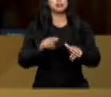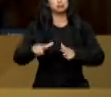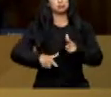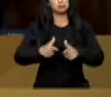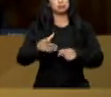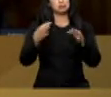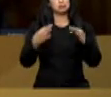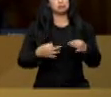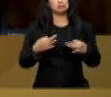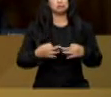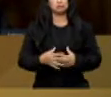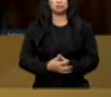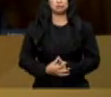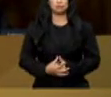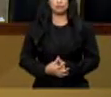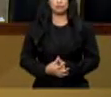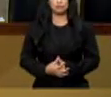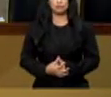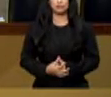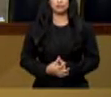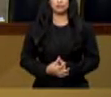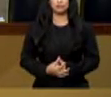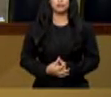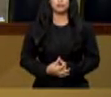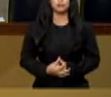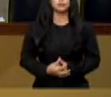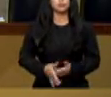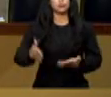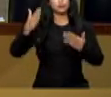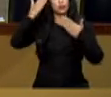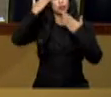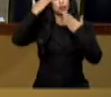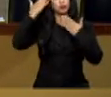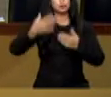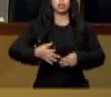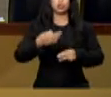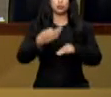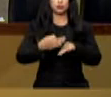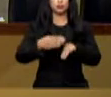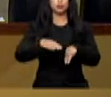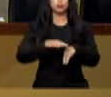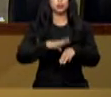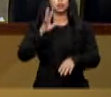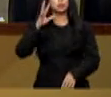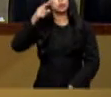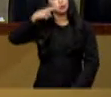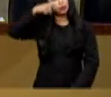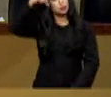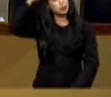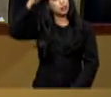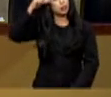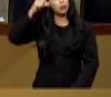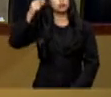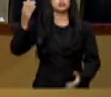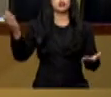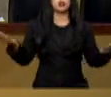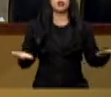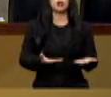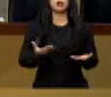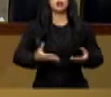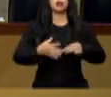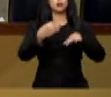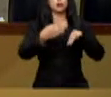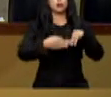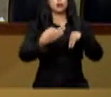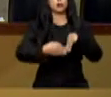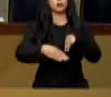realizado. Muito obrigado, ministro Roberto Barroso. Agora passo a palavra à sua